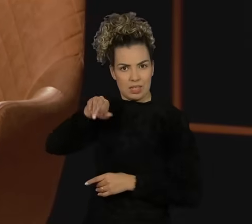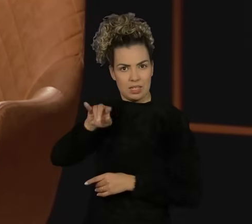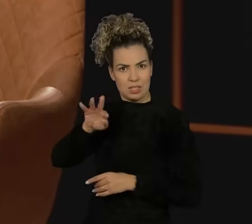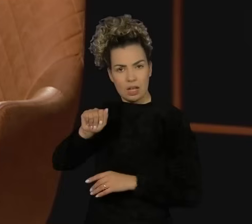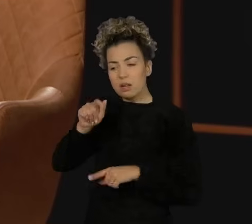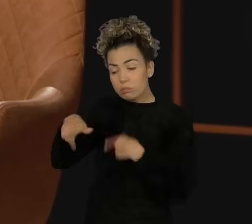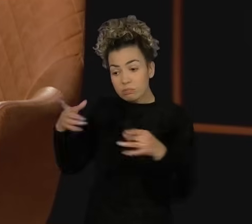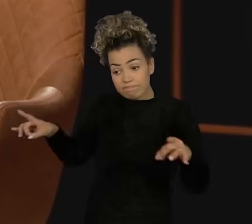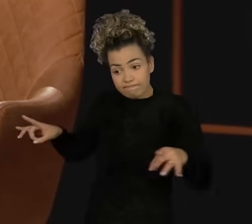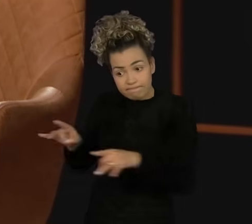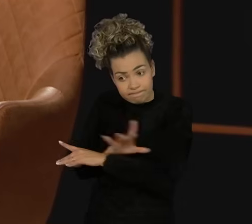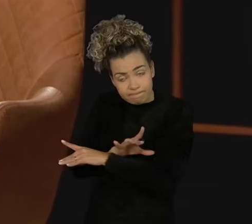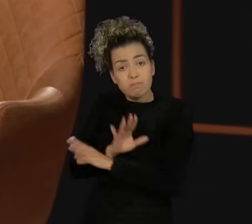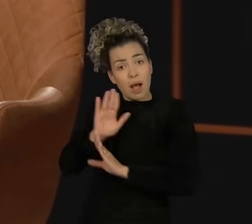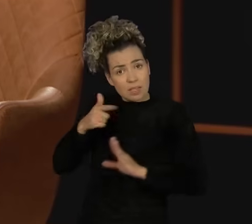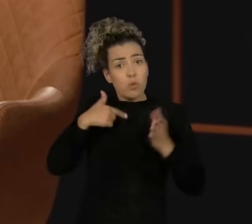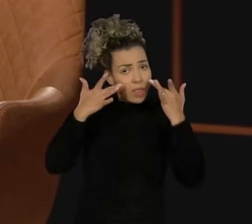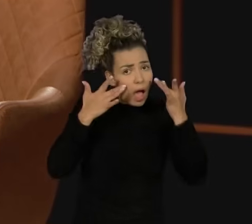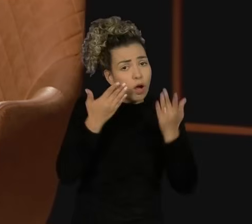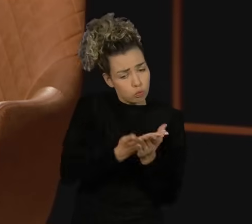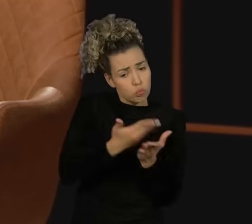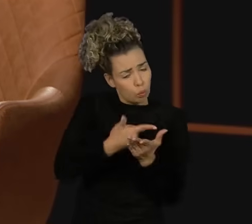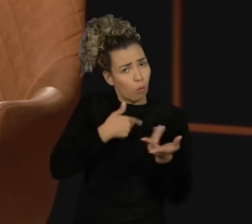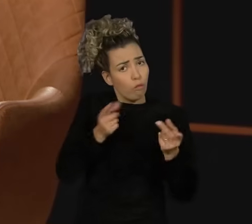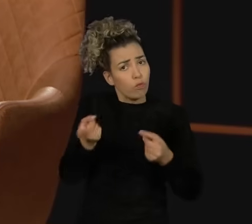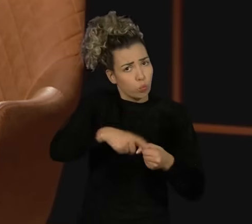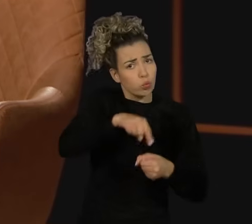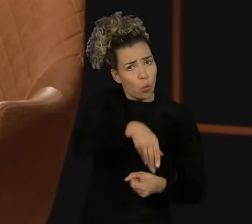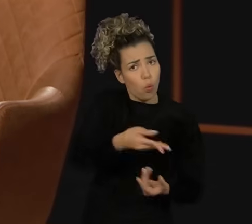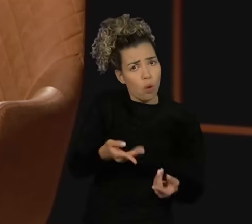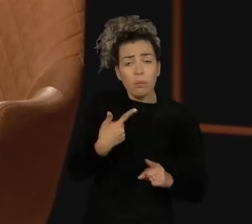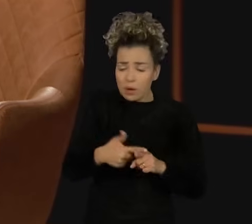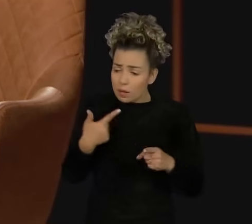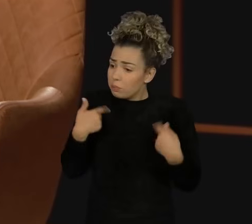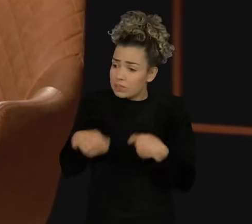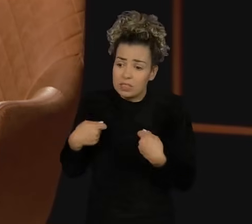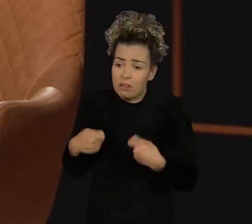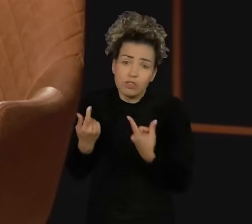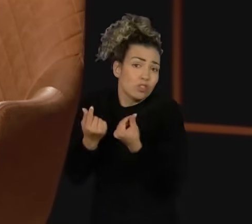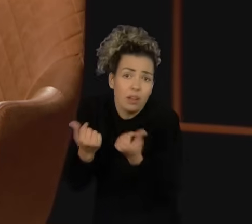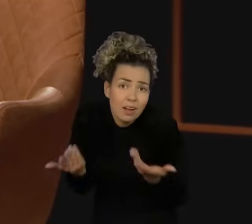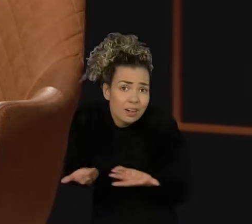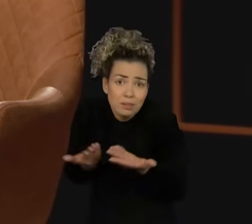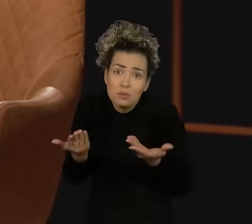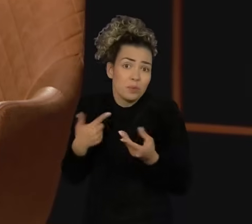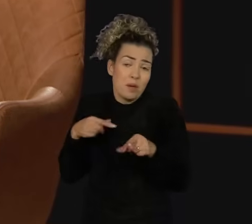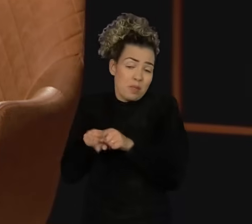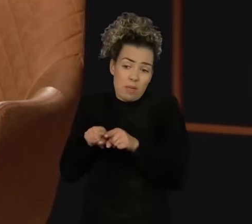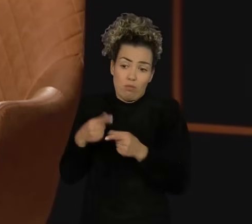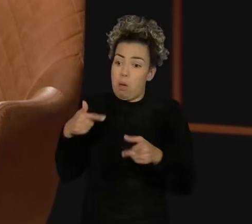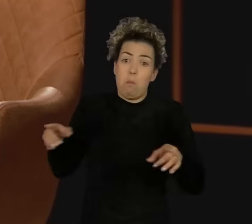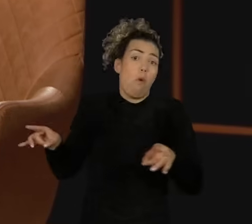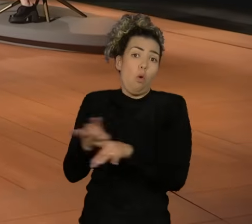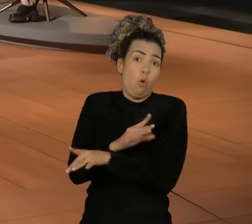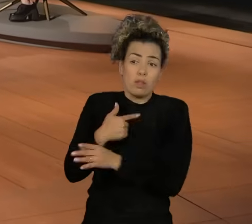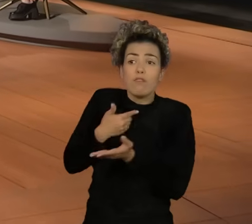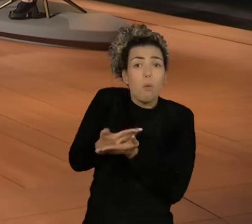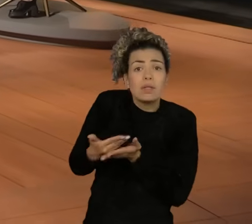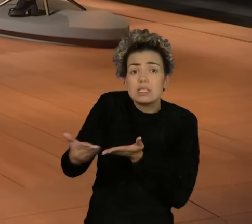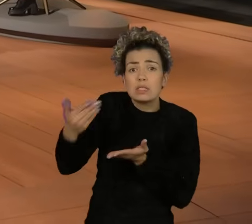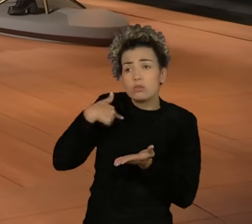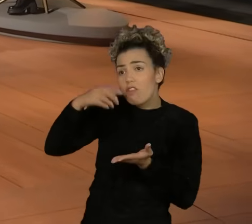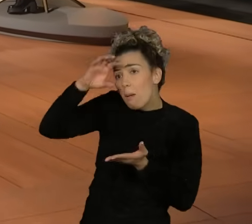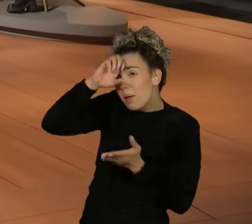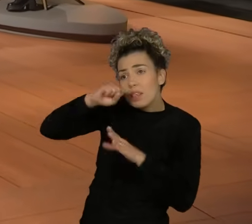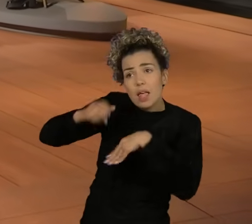eu precisava, de novo, comer grama, eu precisava, estava aprendendo, estava começando. Você voltou na Laura